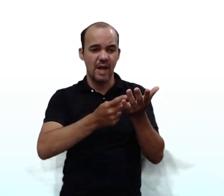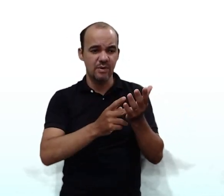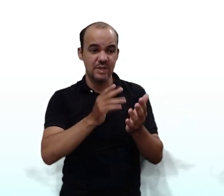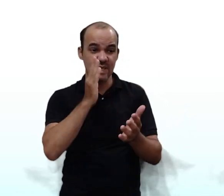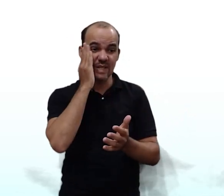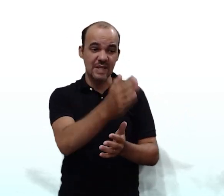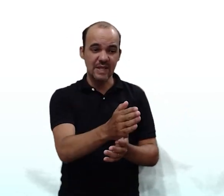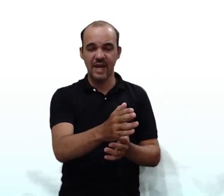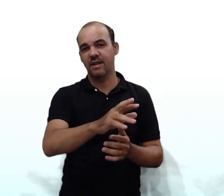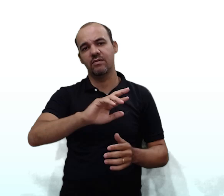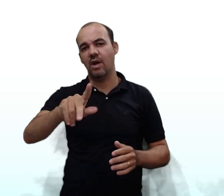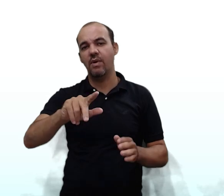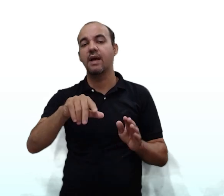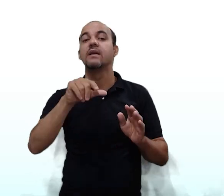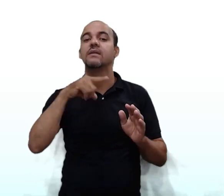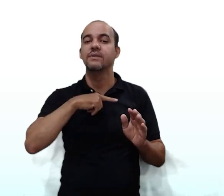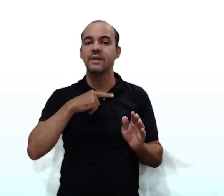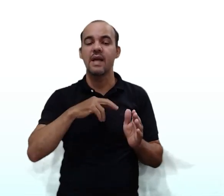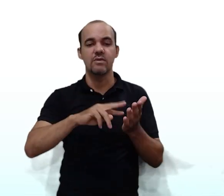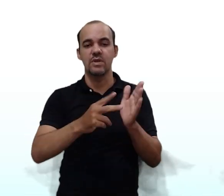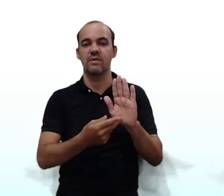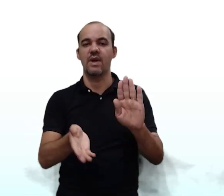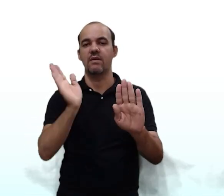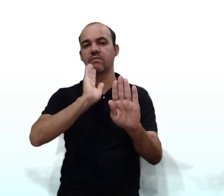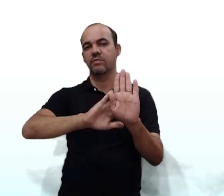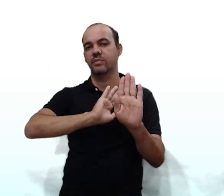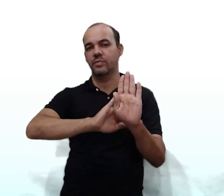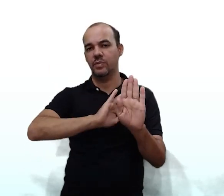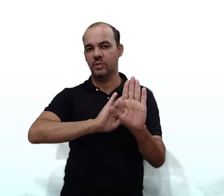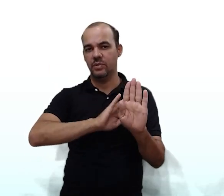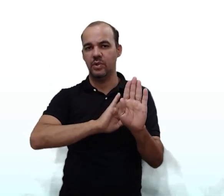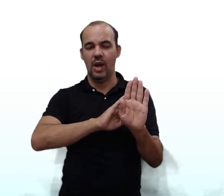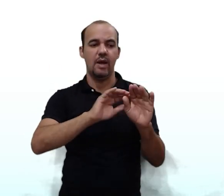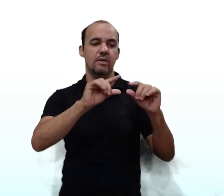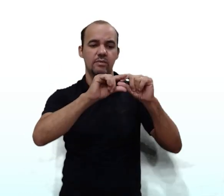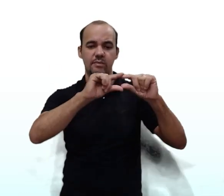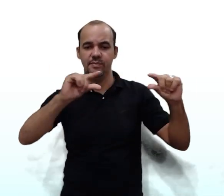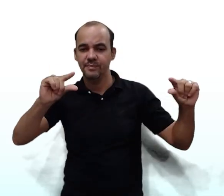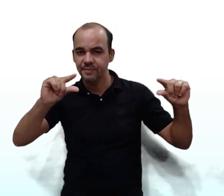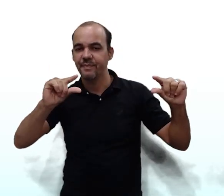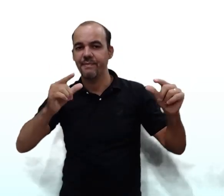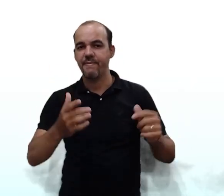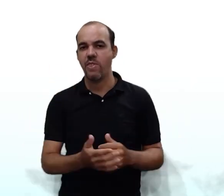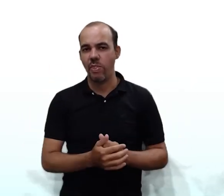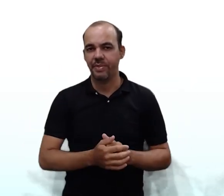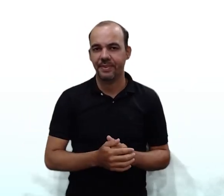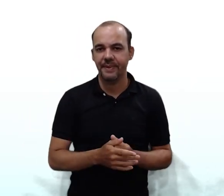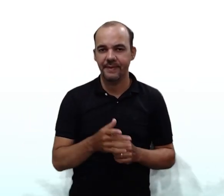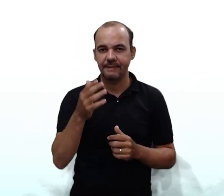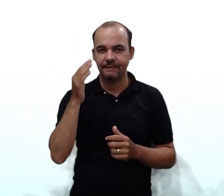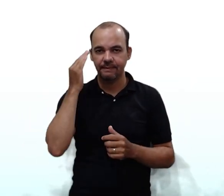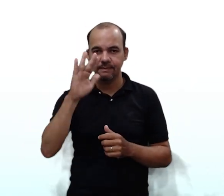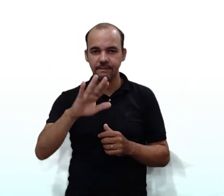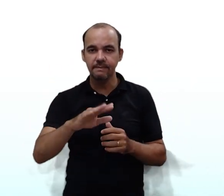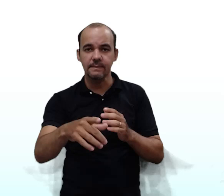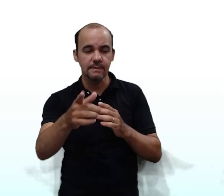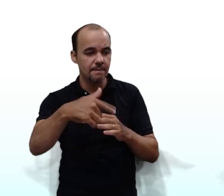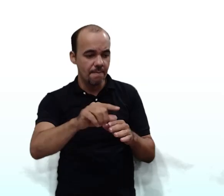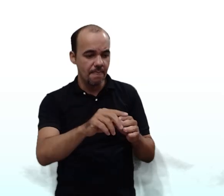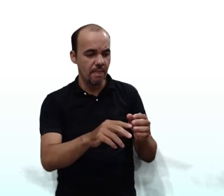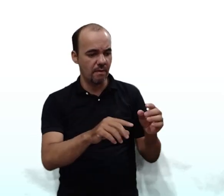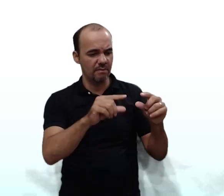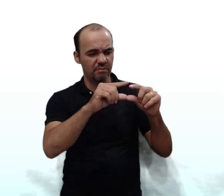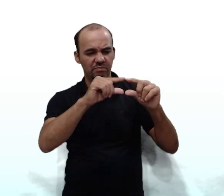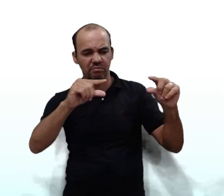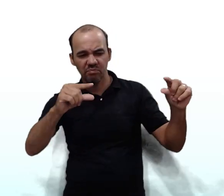da prova ali eu fizer uma tradução literal, palavra por palavra? Você vai chegar numa tradução que não vai fazer